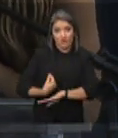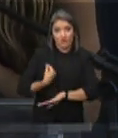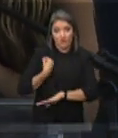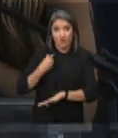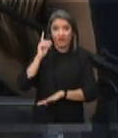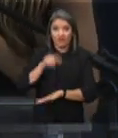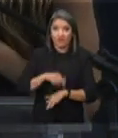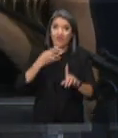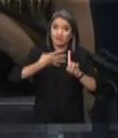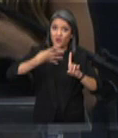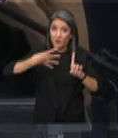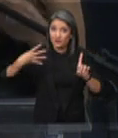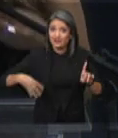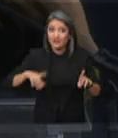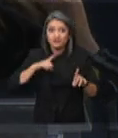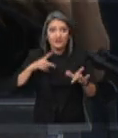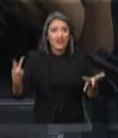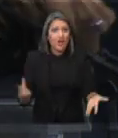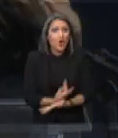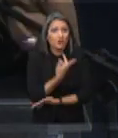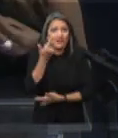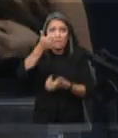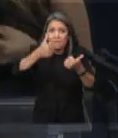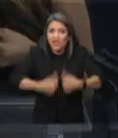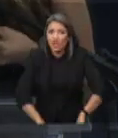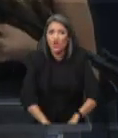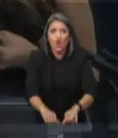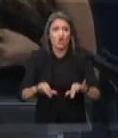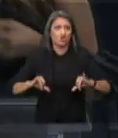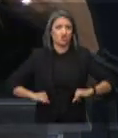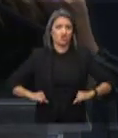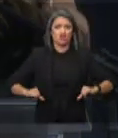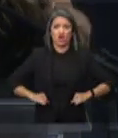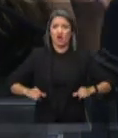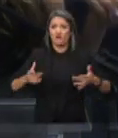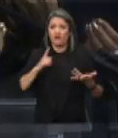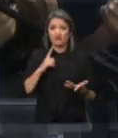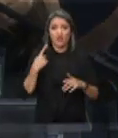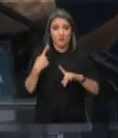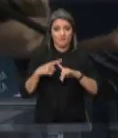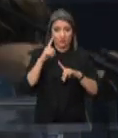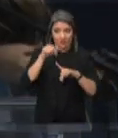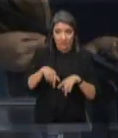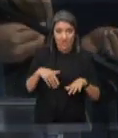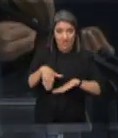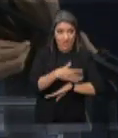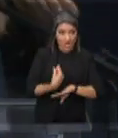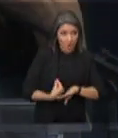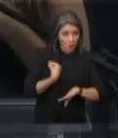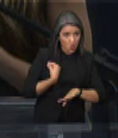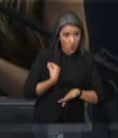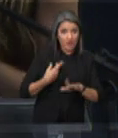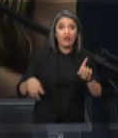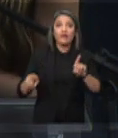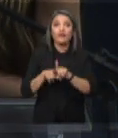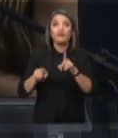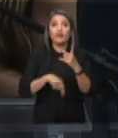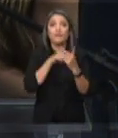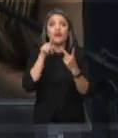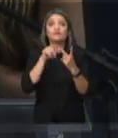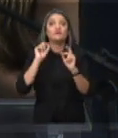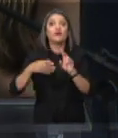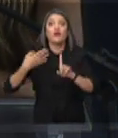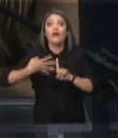lgbtqia+ que é brutalmente hostilizada é hostilizada por fazer parte da população em situação de rua e é